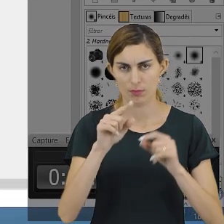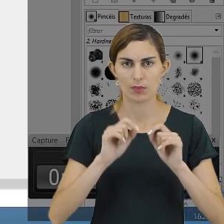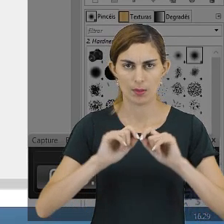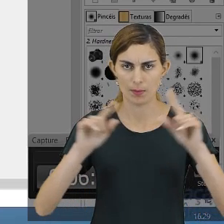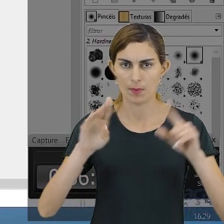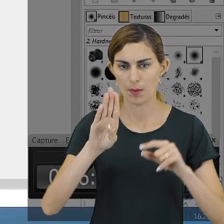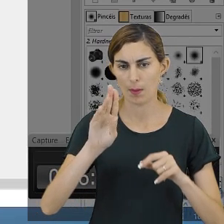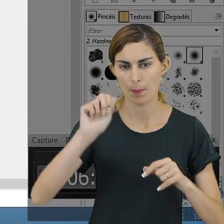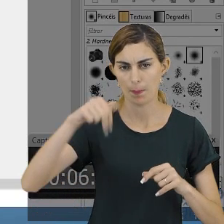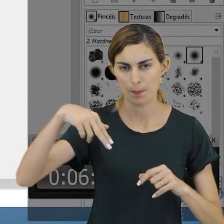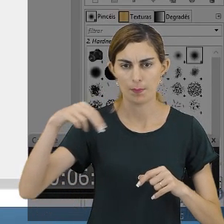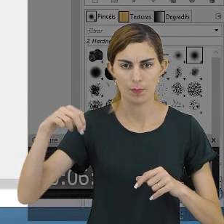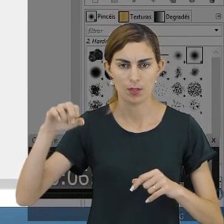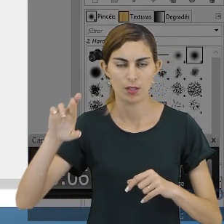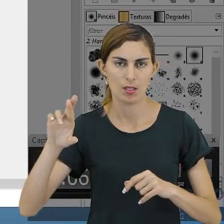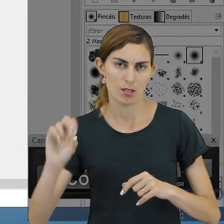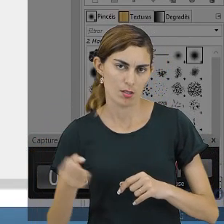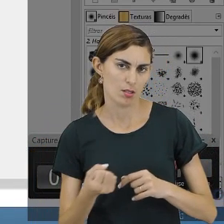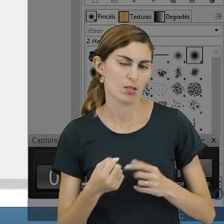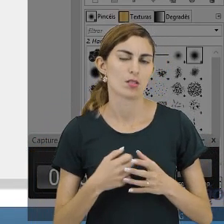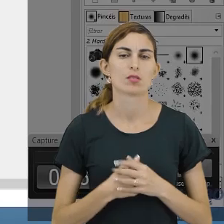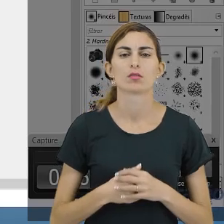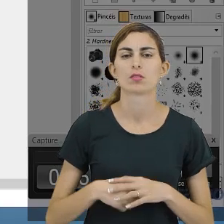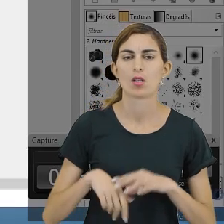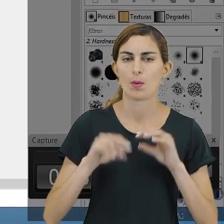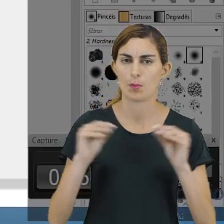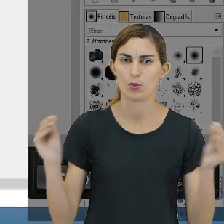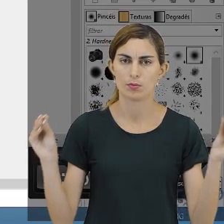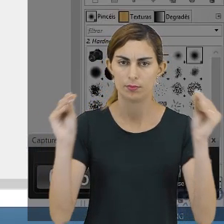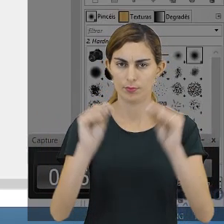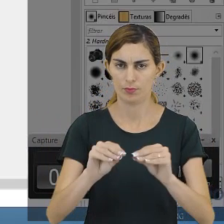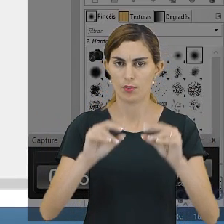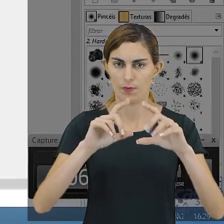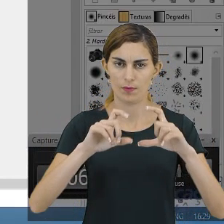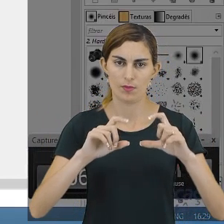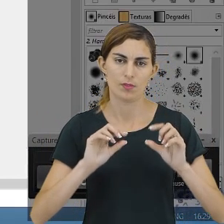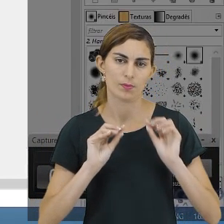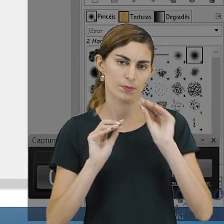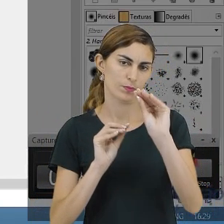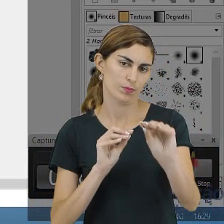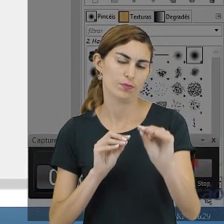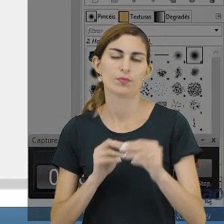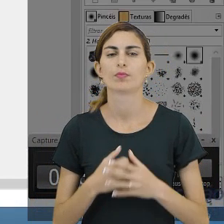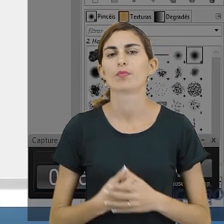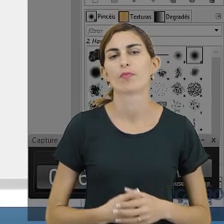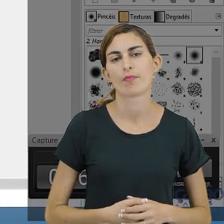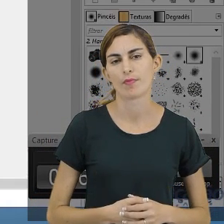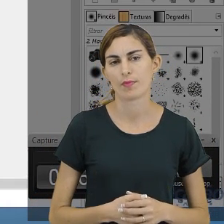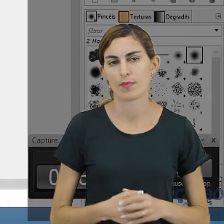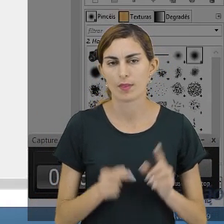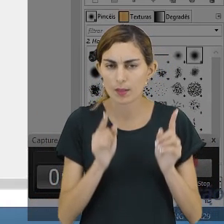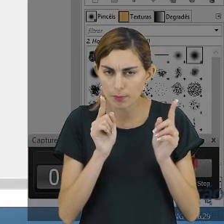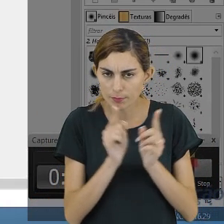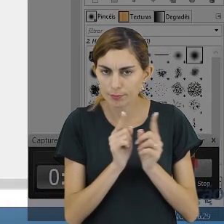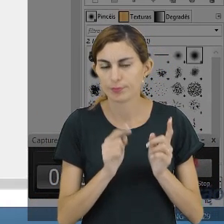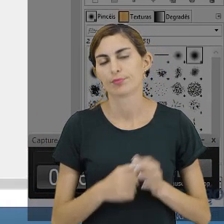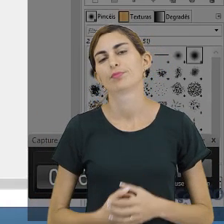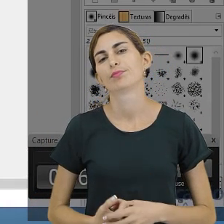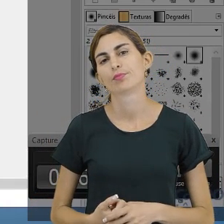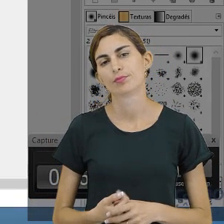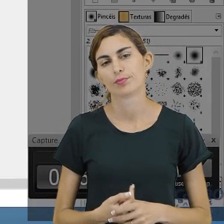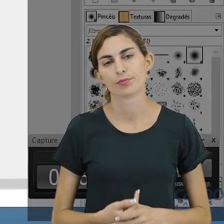aqui no meu banner. Posso colocar aqui, por exemplo, a máquina fotográfica nesse pedacinho